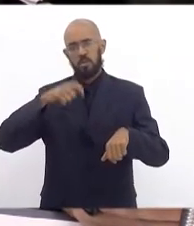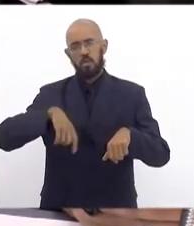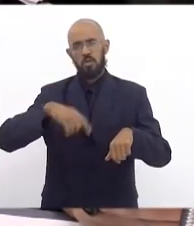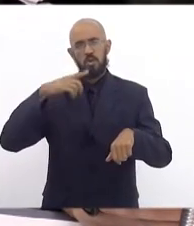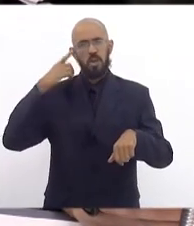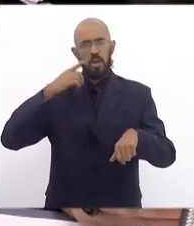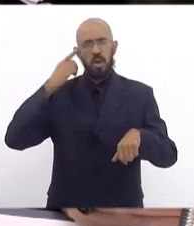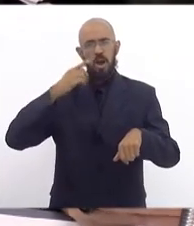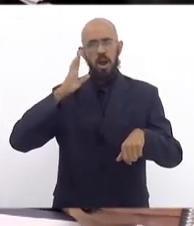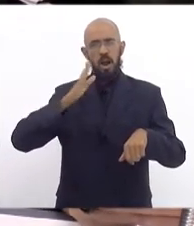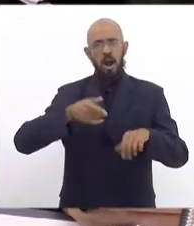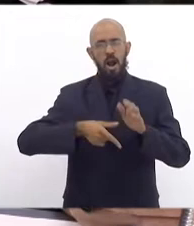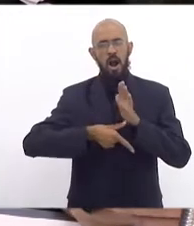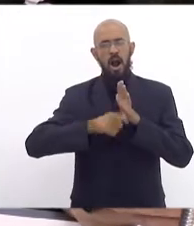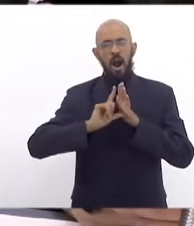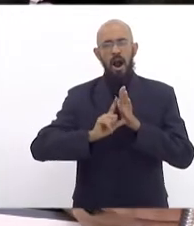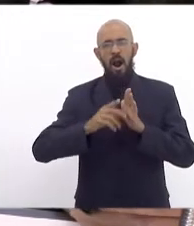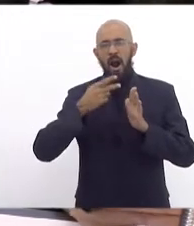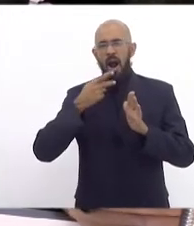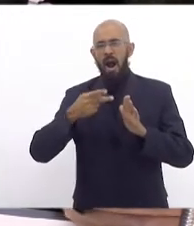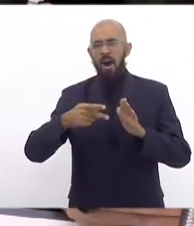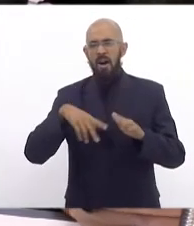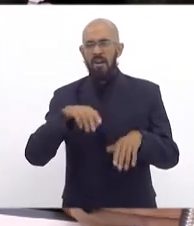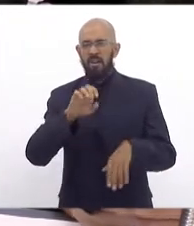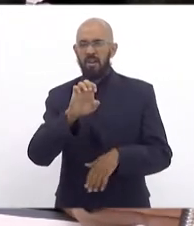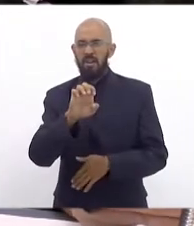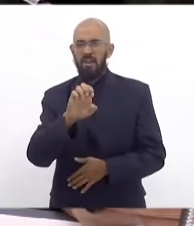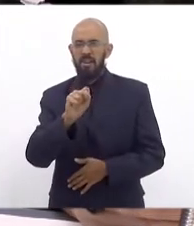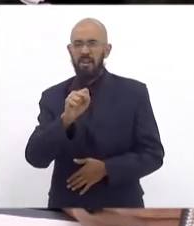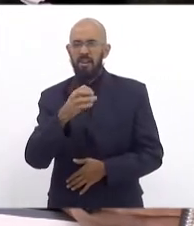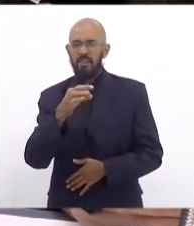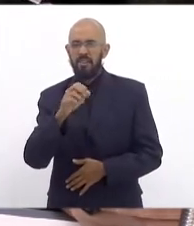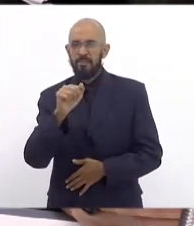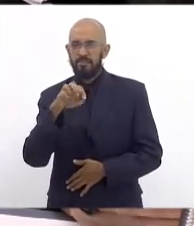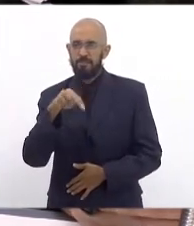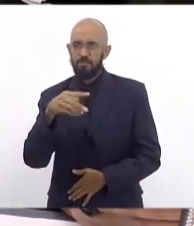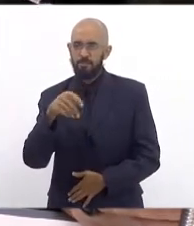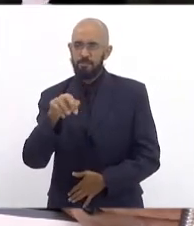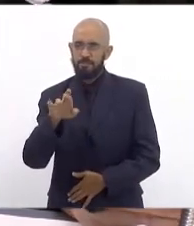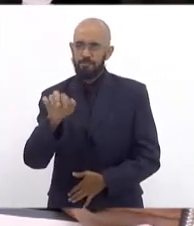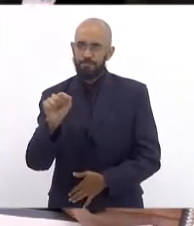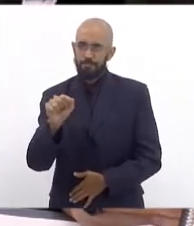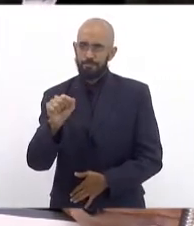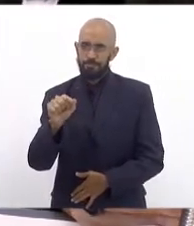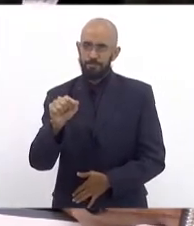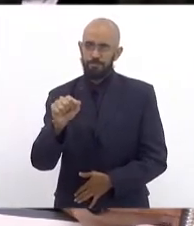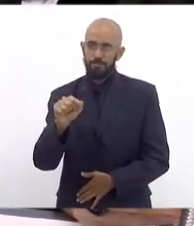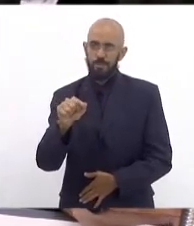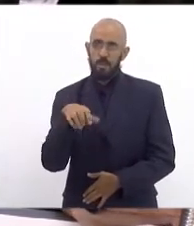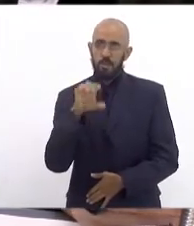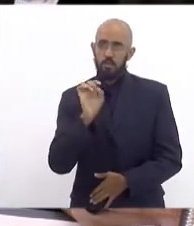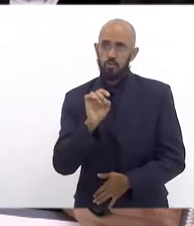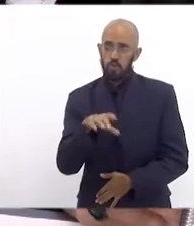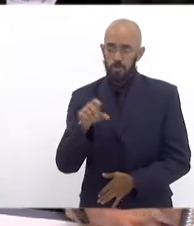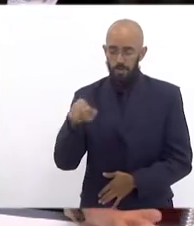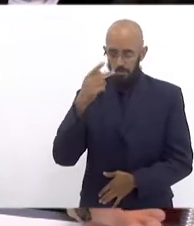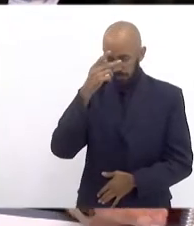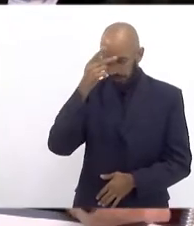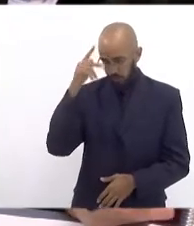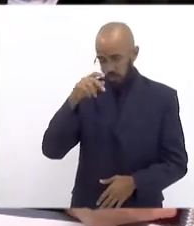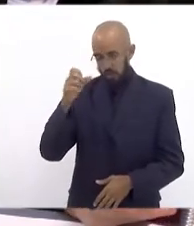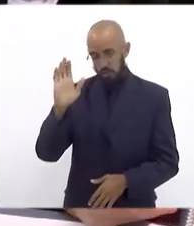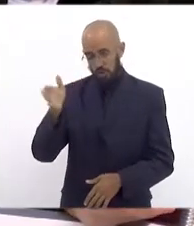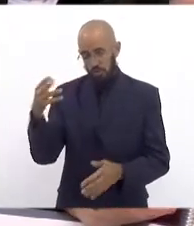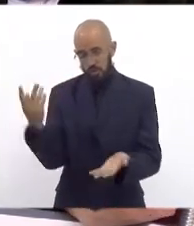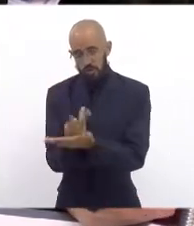adiantou aqui que é a questão da inclusão da estamparia é salvo se alguém já teve uma atuação nesse sentido mas pelo que a gente conversou